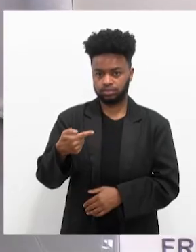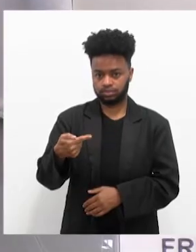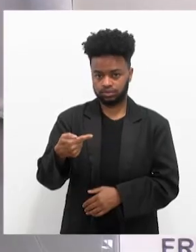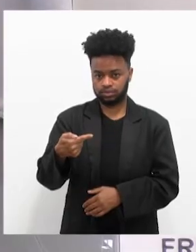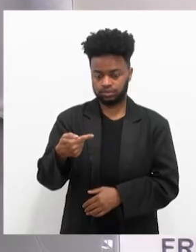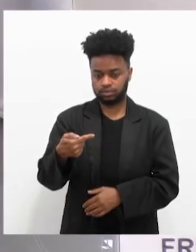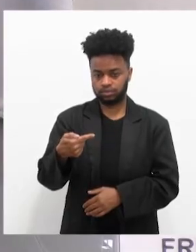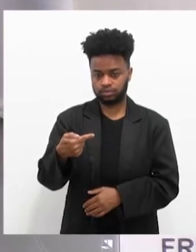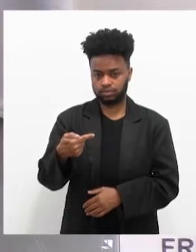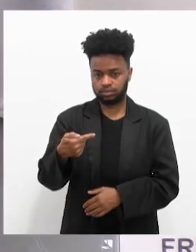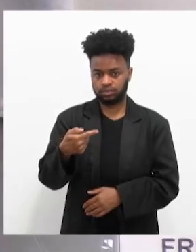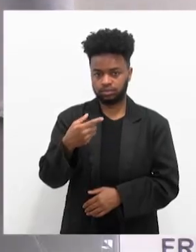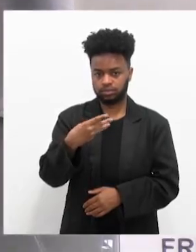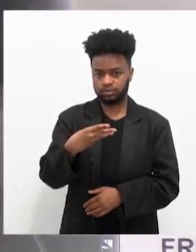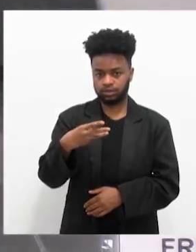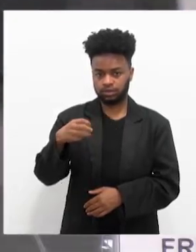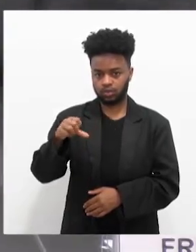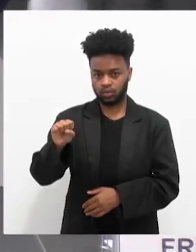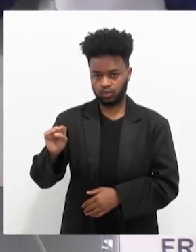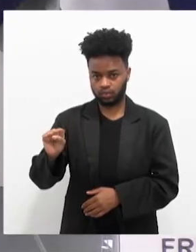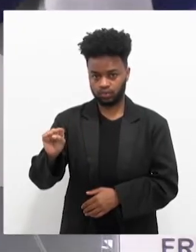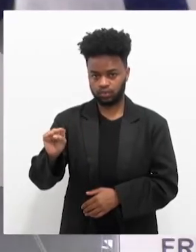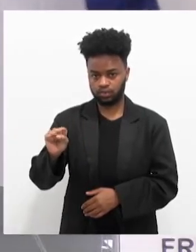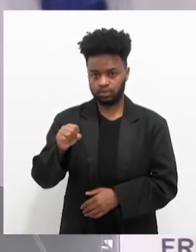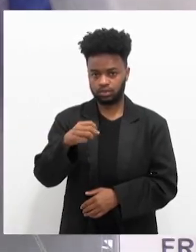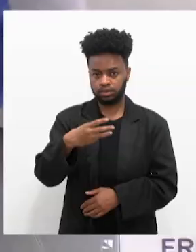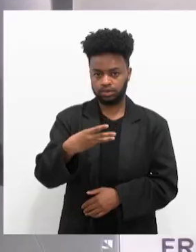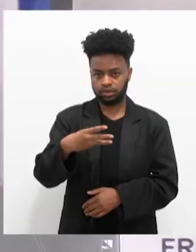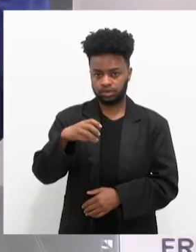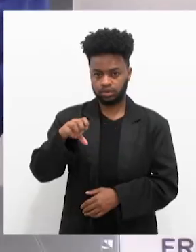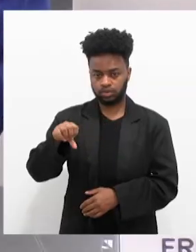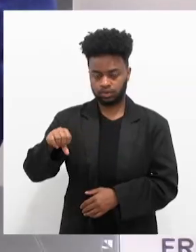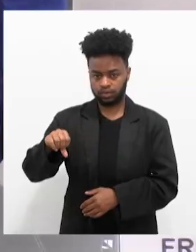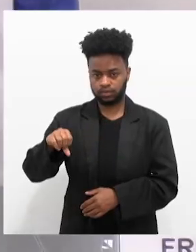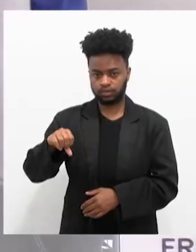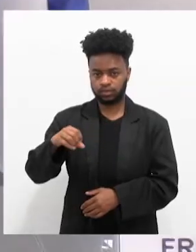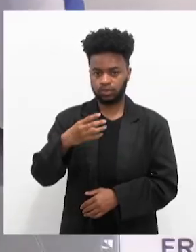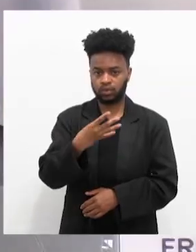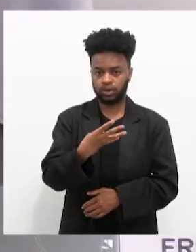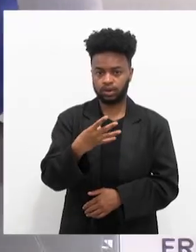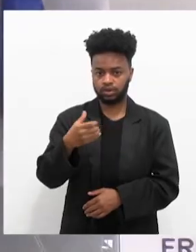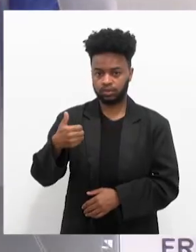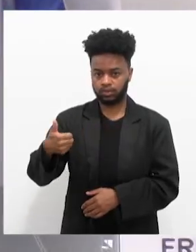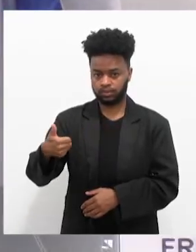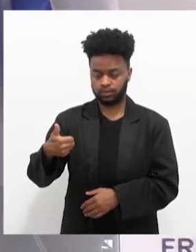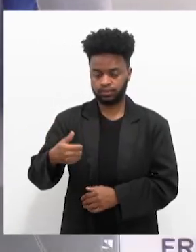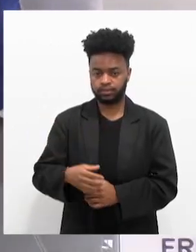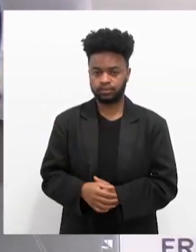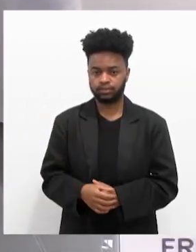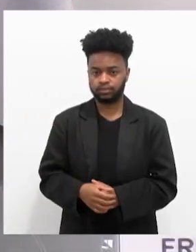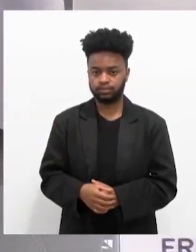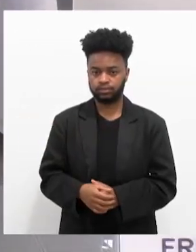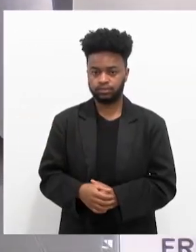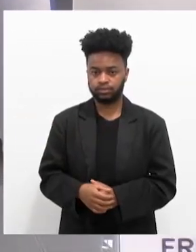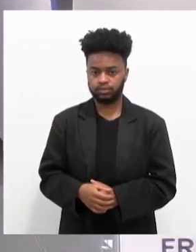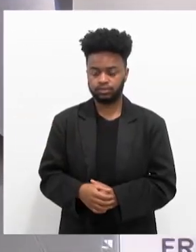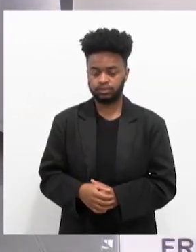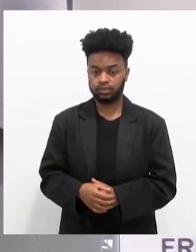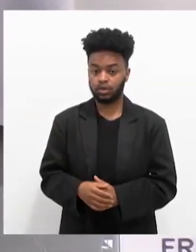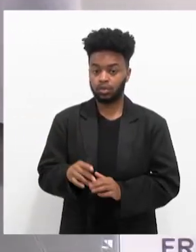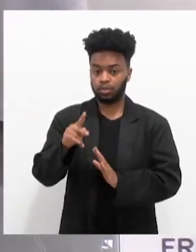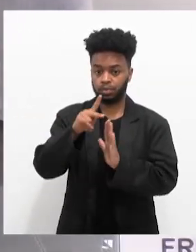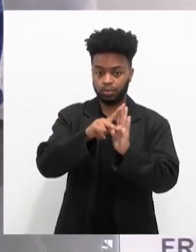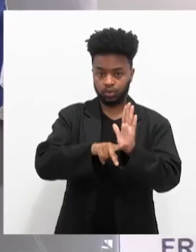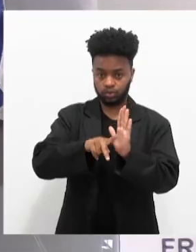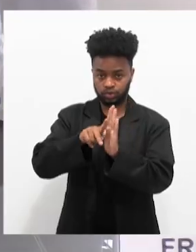37, 38, 39 e 41. Esses projetos constam